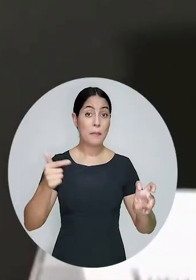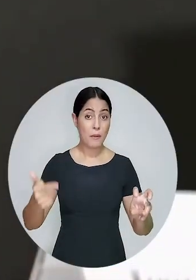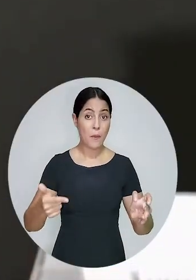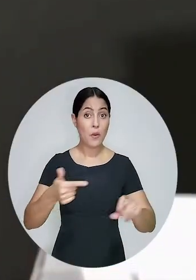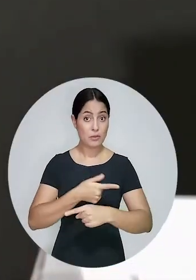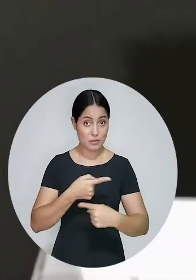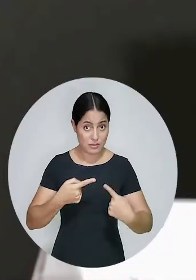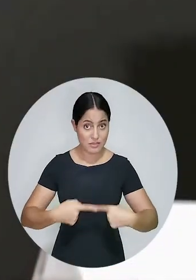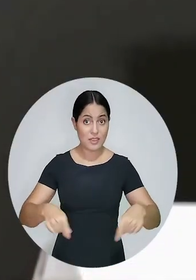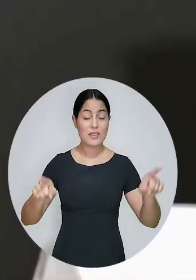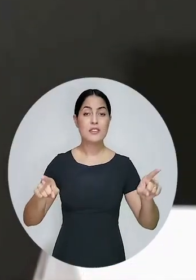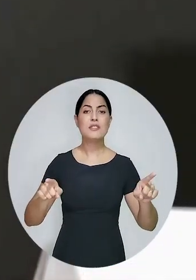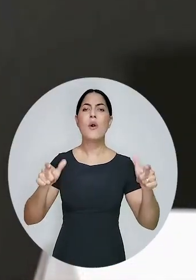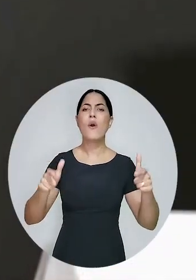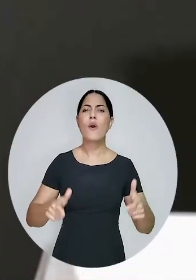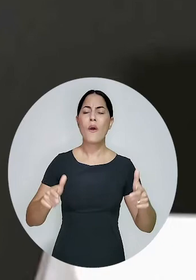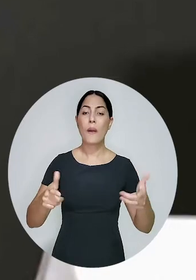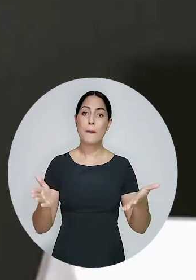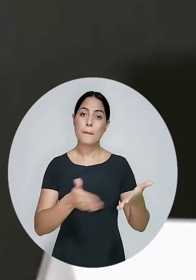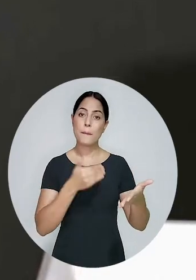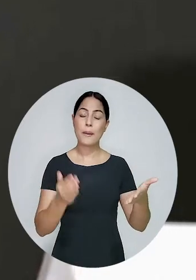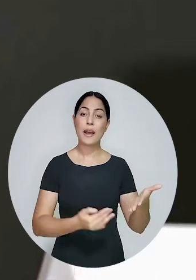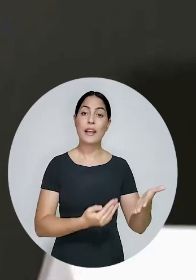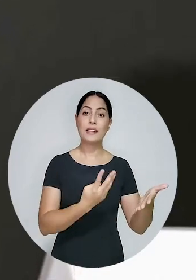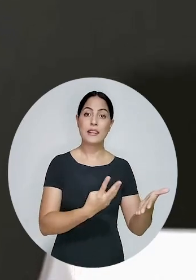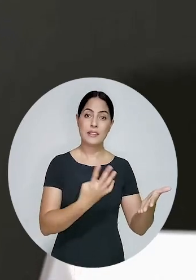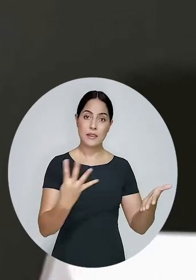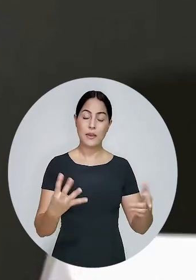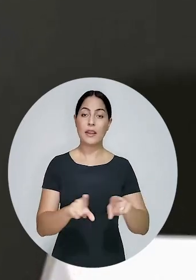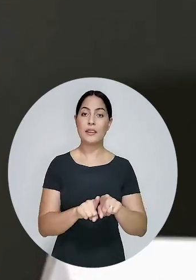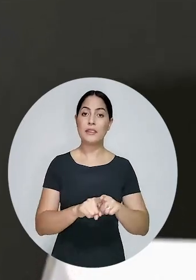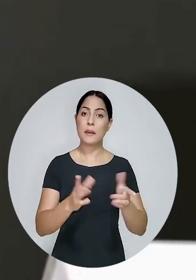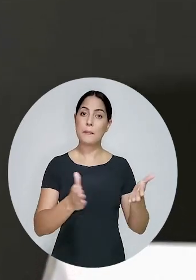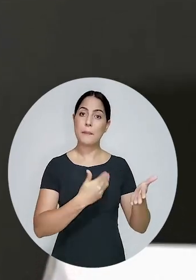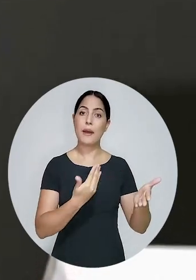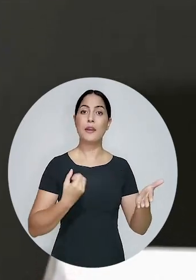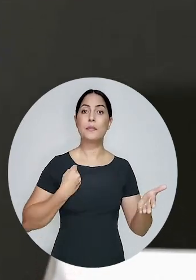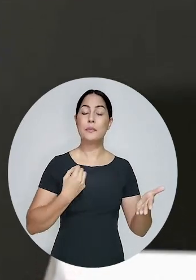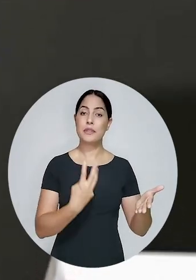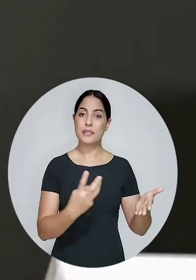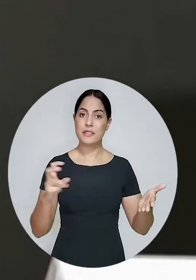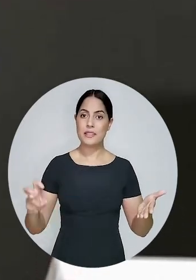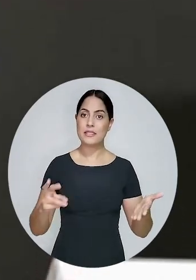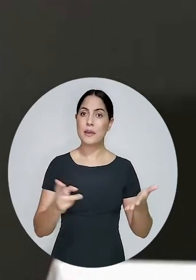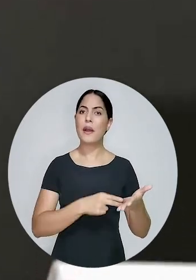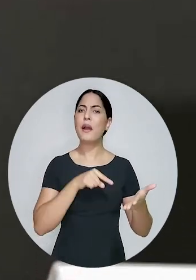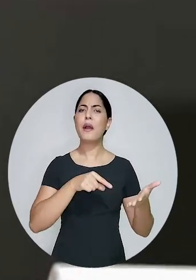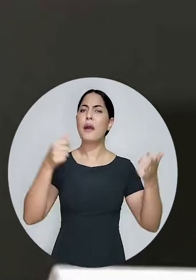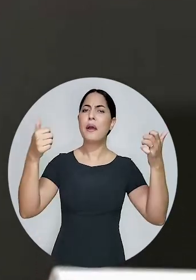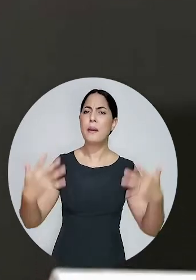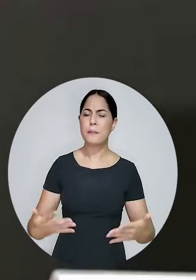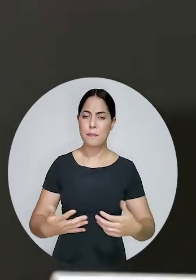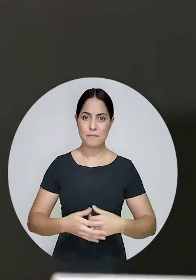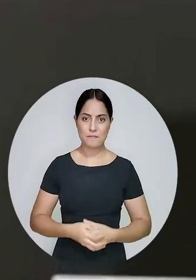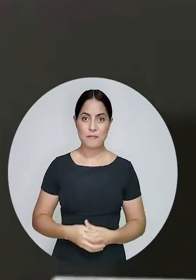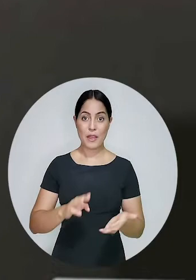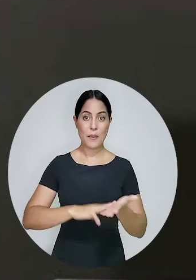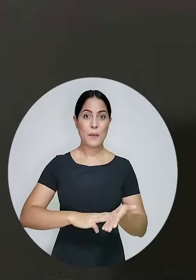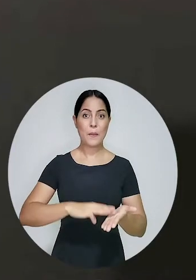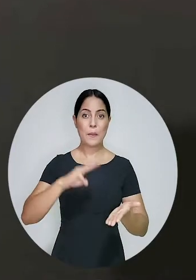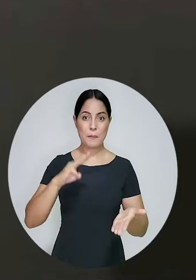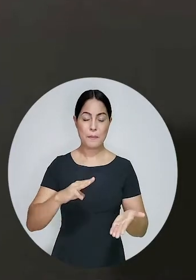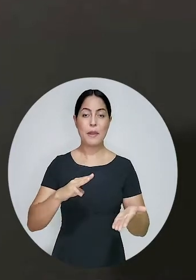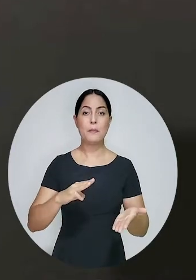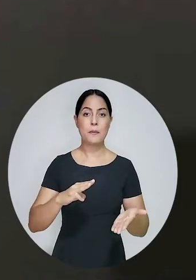página 34 e 35 da revista, que traz a participação do membro honorário vitalício da OAB Nacional, Marcos